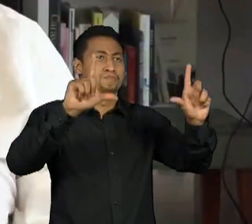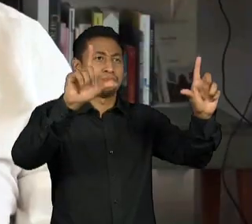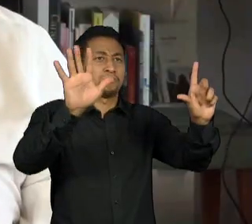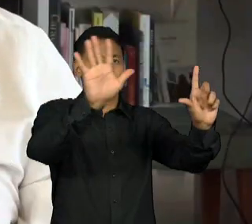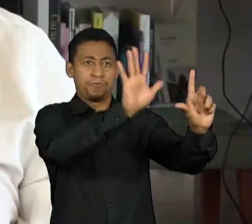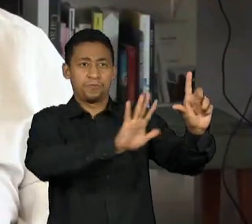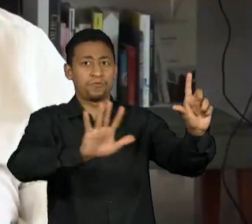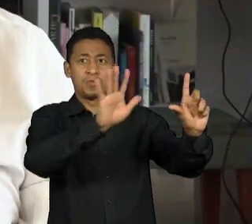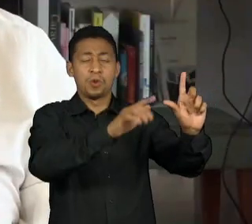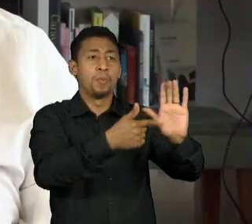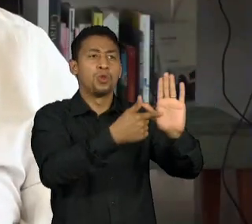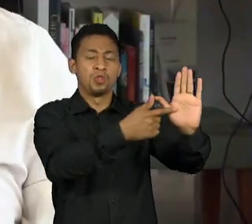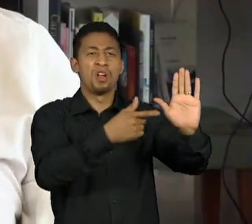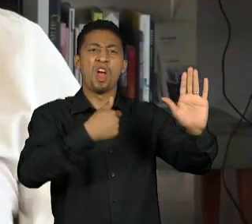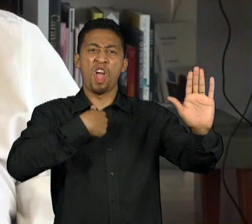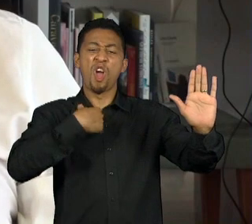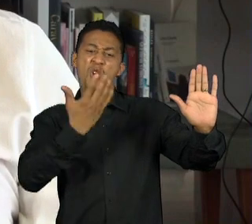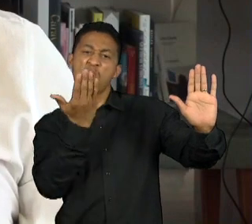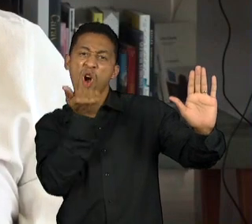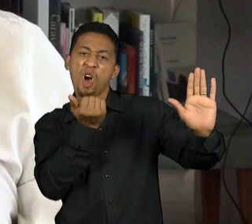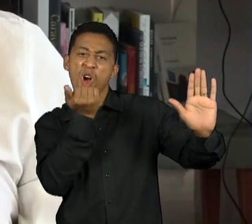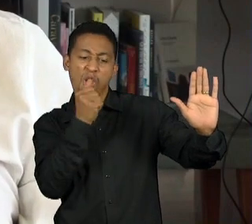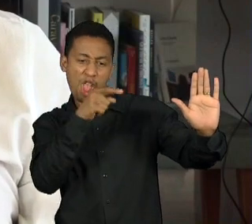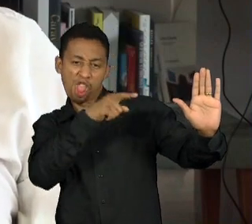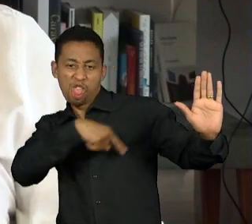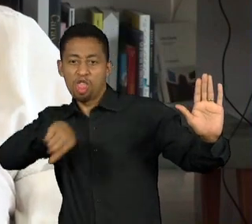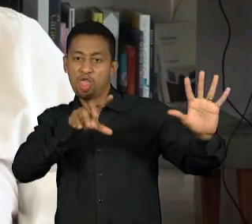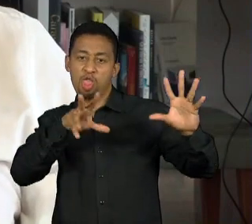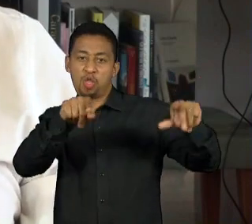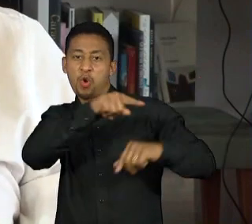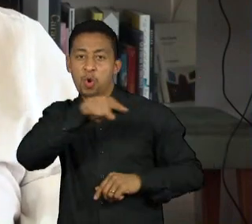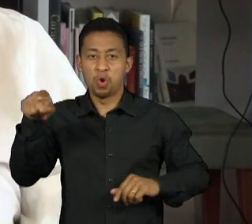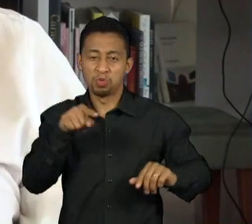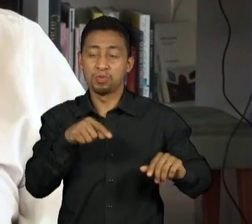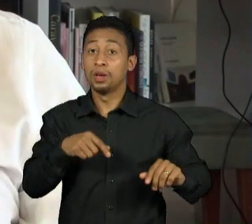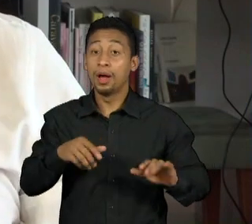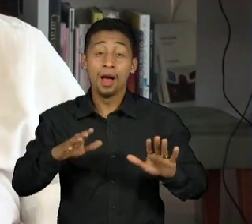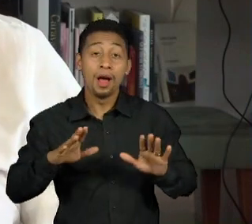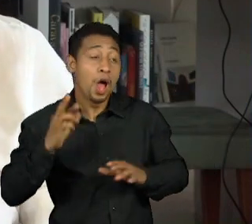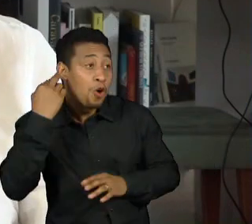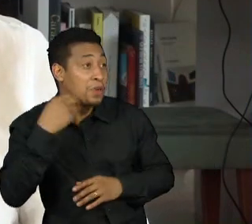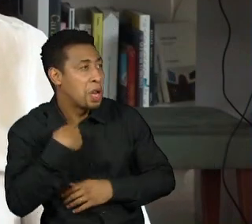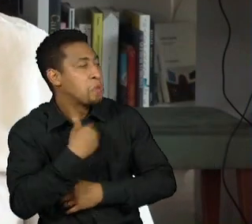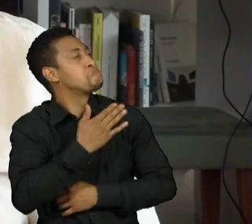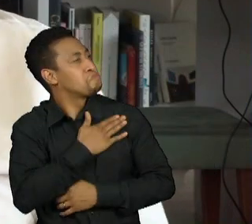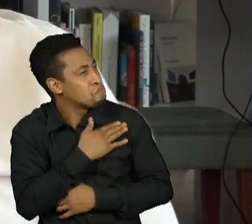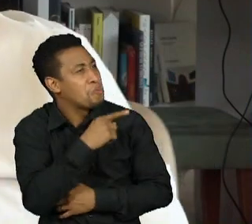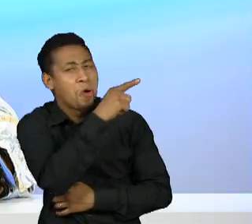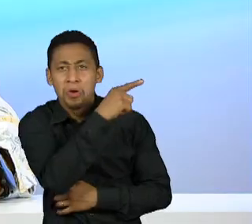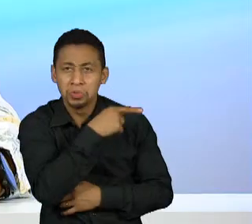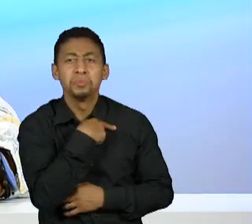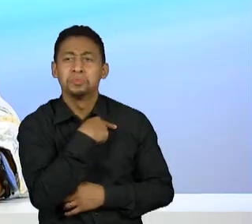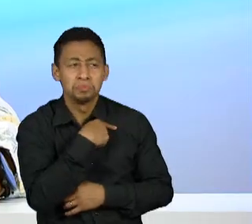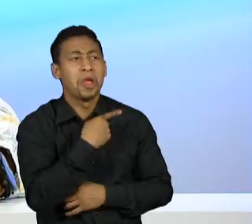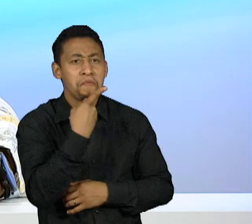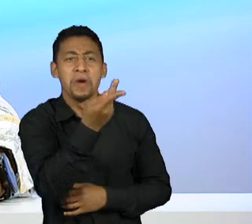vou comer todos vocês. E uma ovelha dizia para a outra, eu gosto desse cara aí porque ele é sincero.